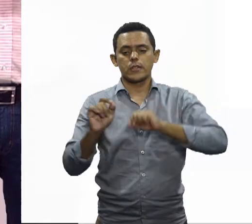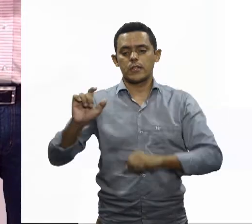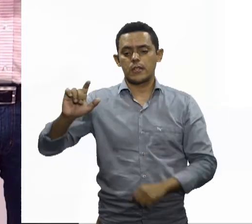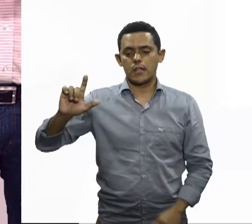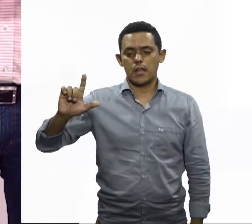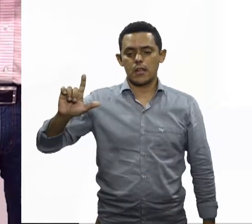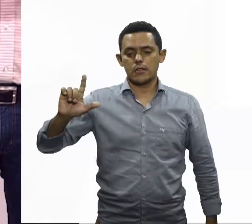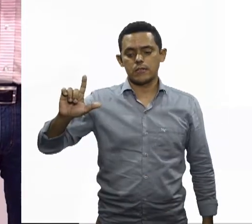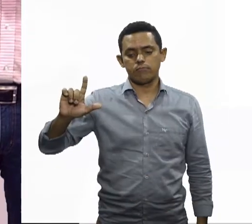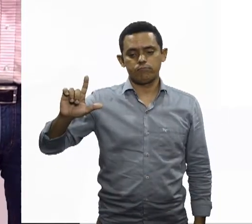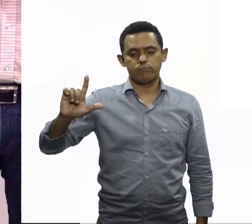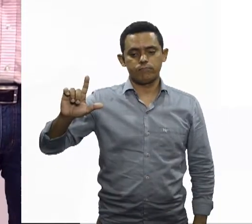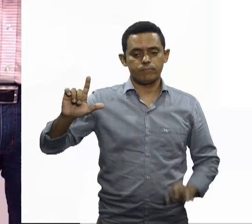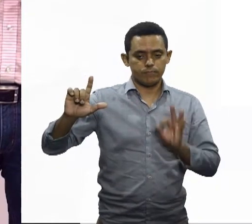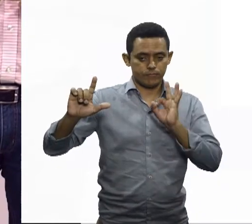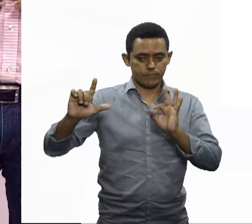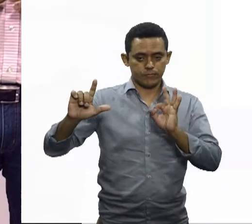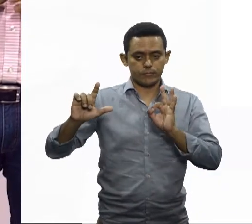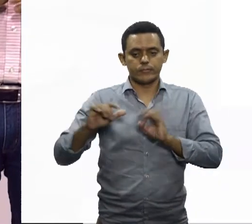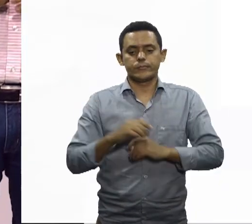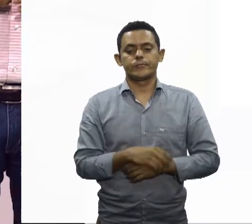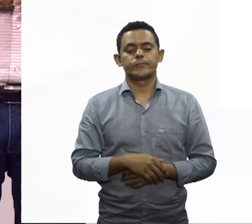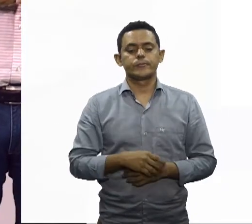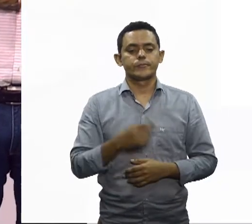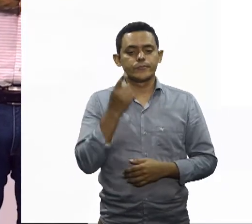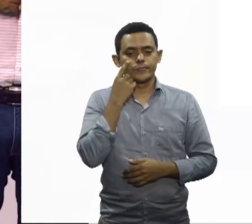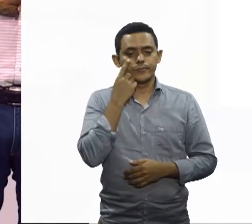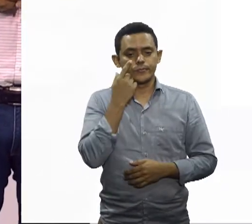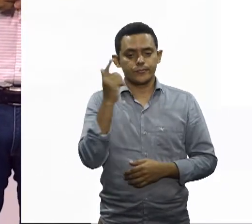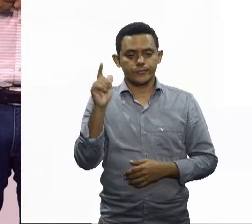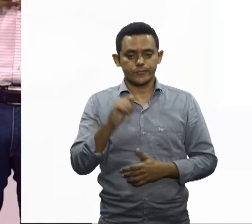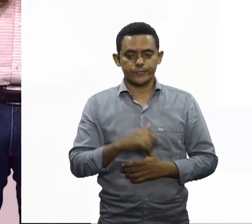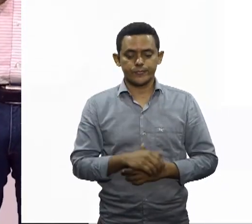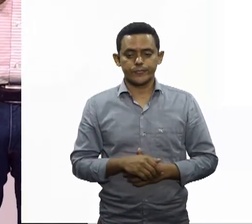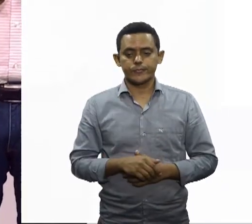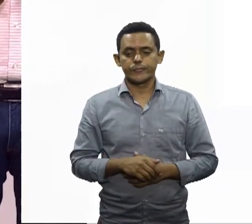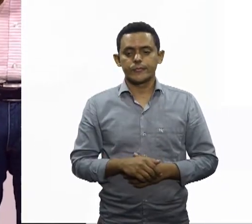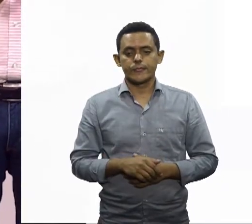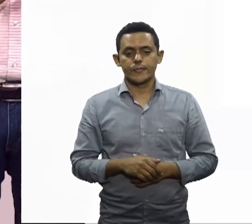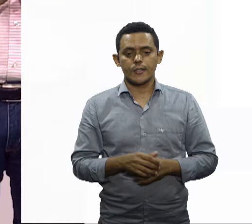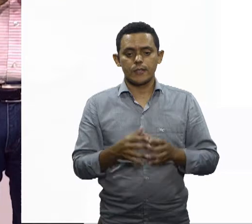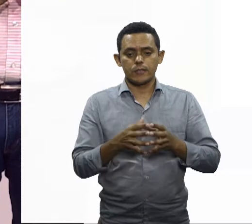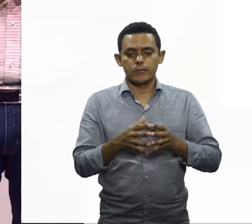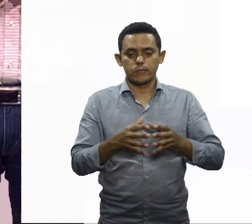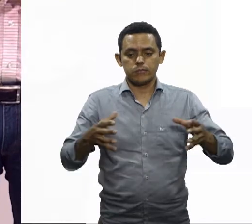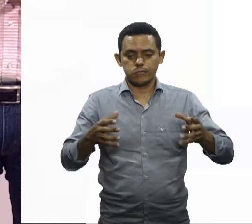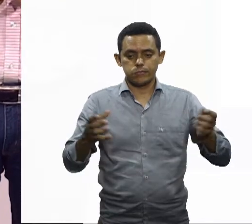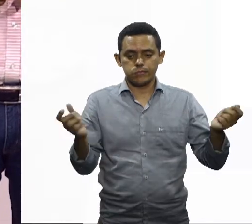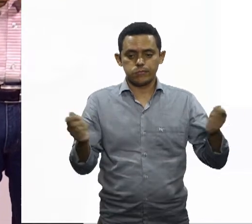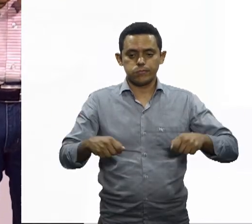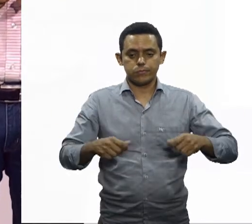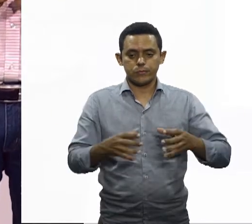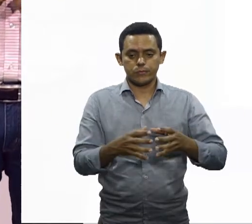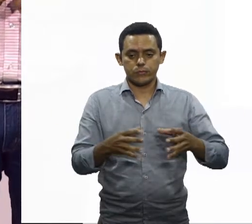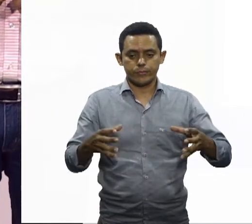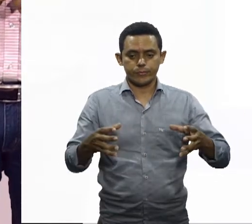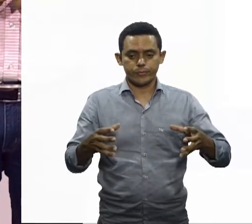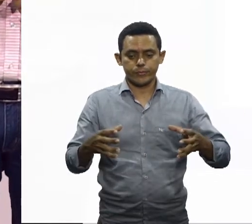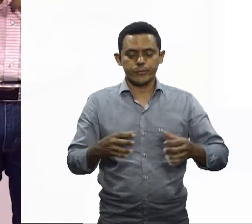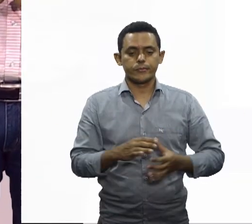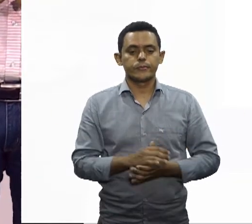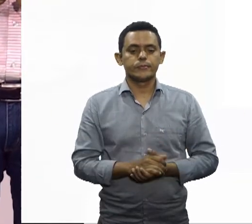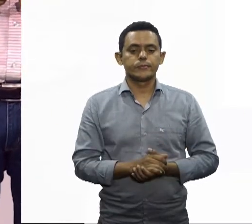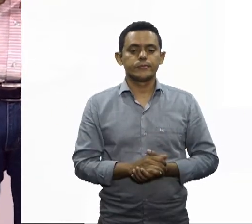esqueça dessa reglazinha. Vamos para a próxima unidade agora de capacidade. Olha lá, eu acabei de falar agora a unidade de medida